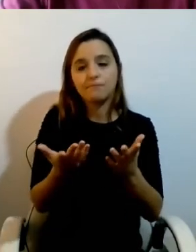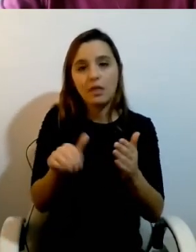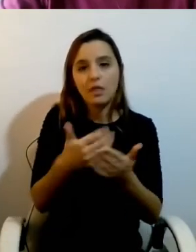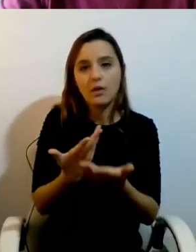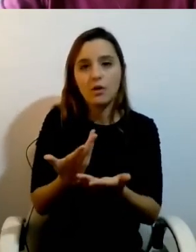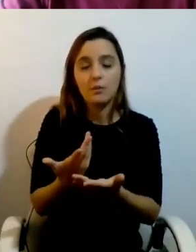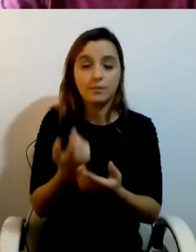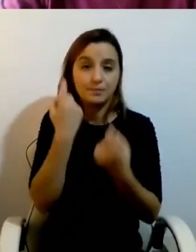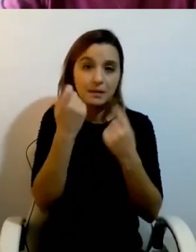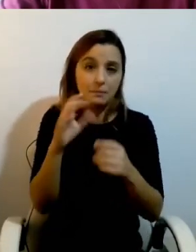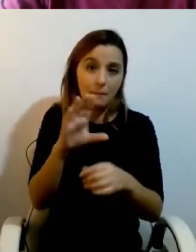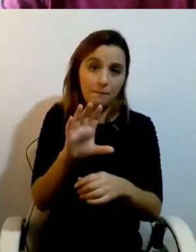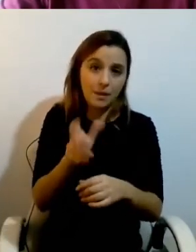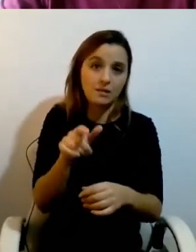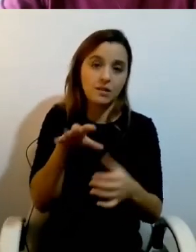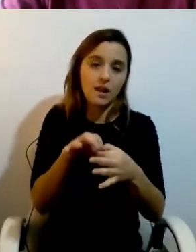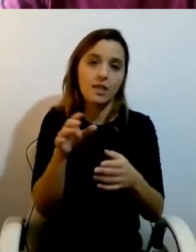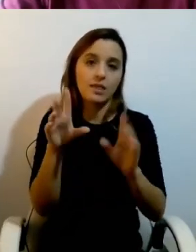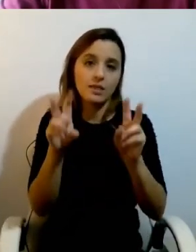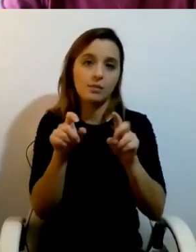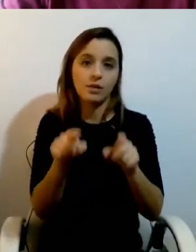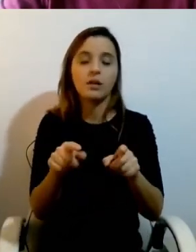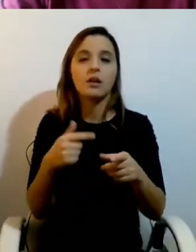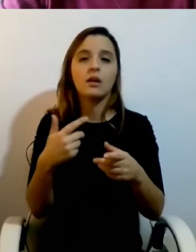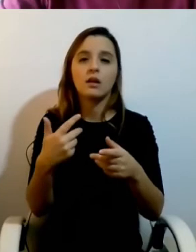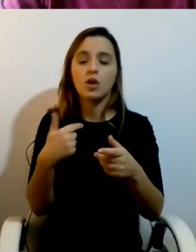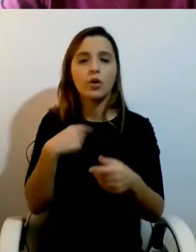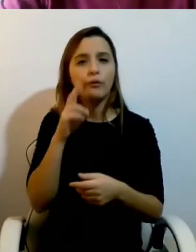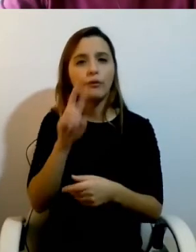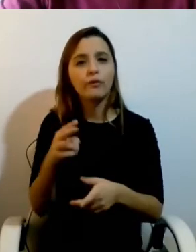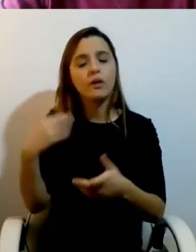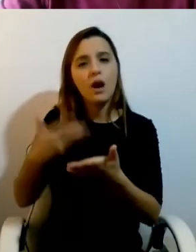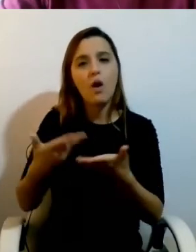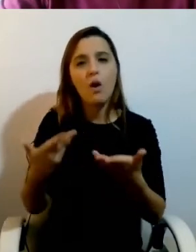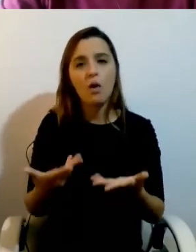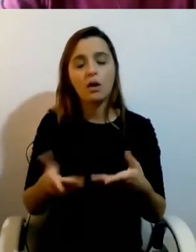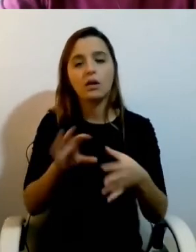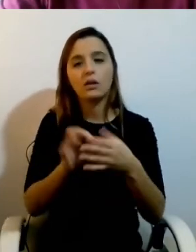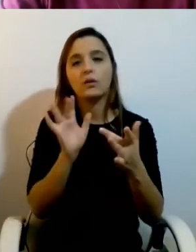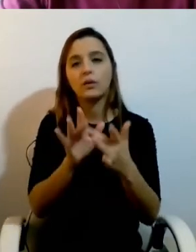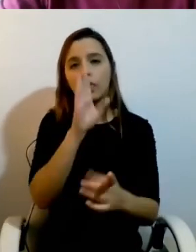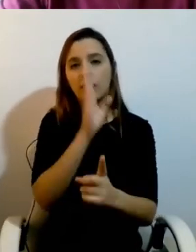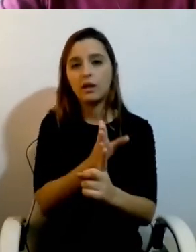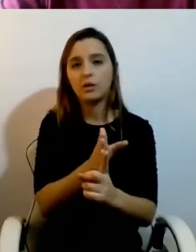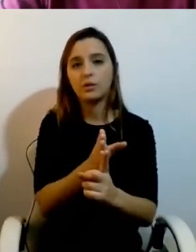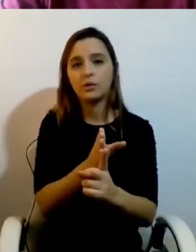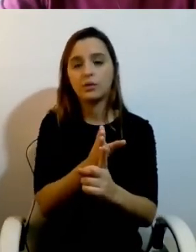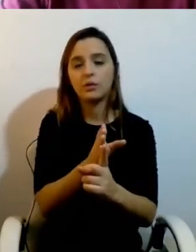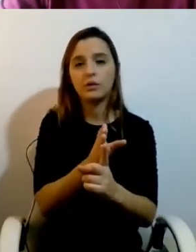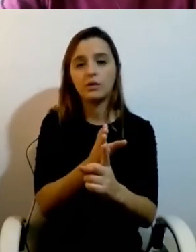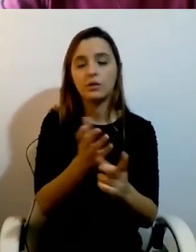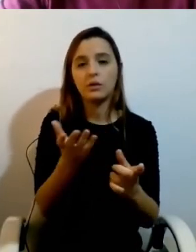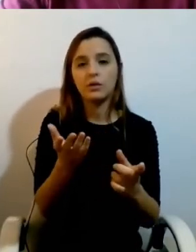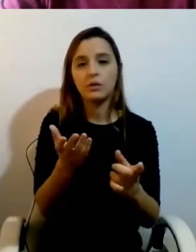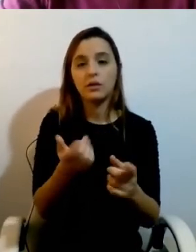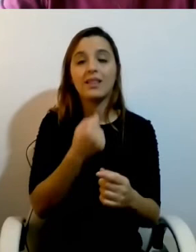E aquilo que eu tenho assistido agora, no contacto direto com os, deixo-me usar esta expressão, com